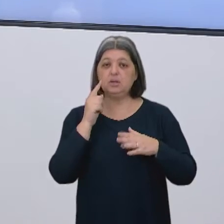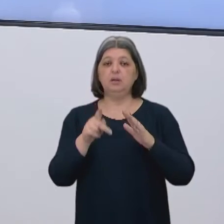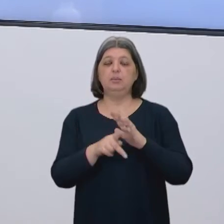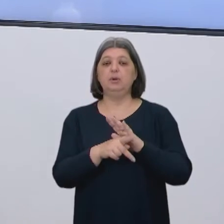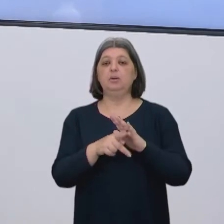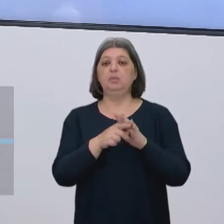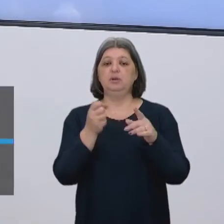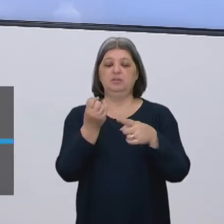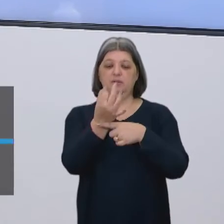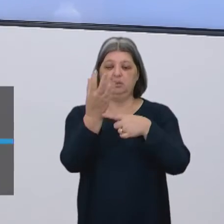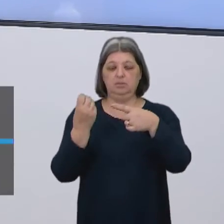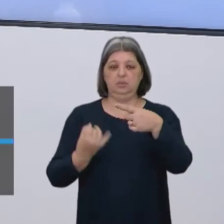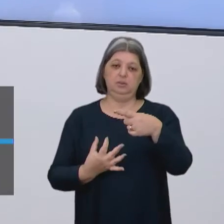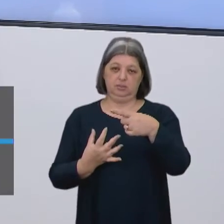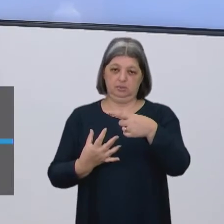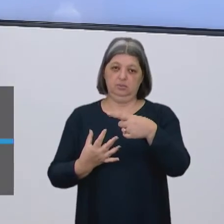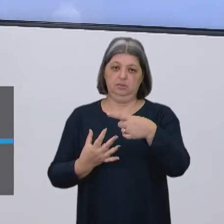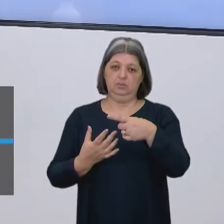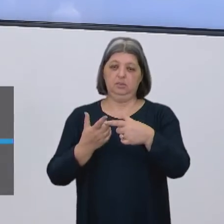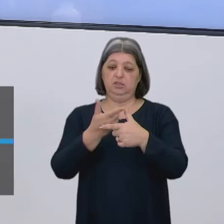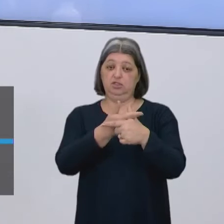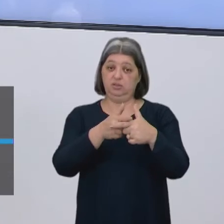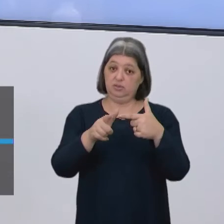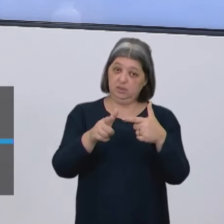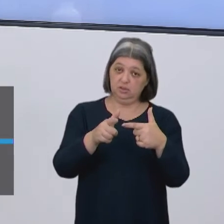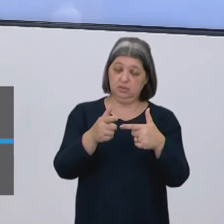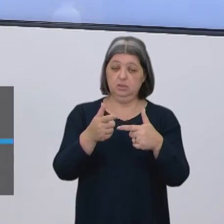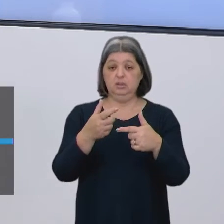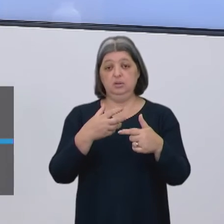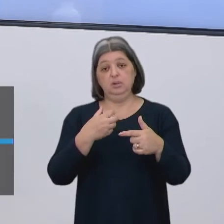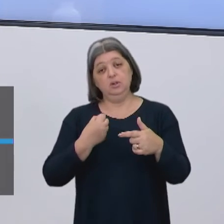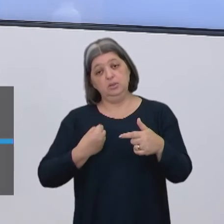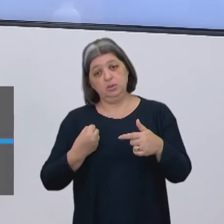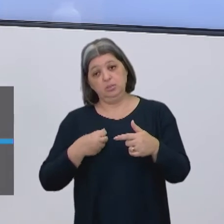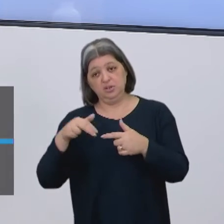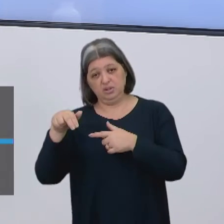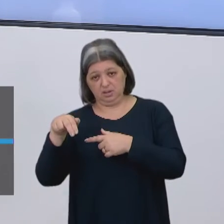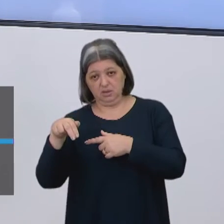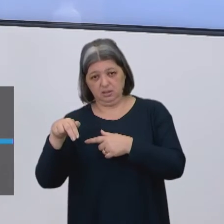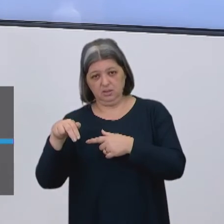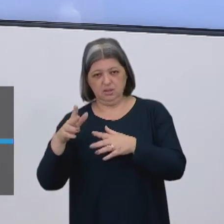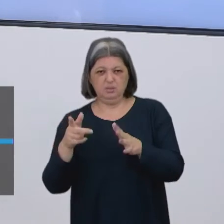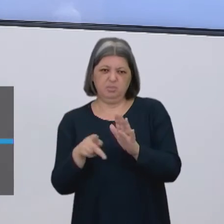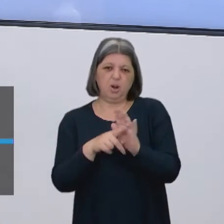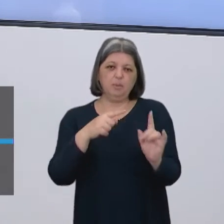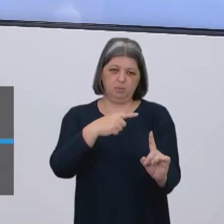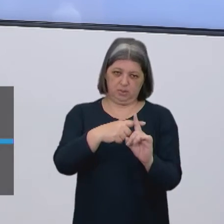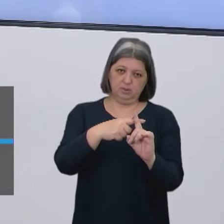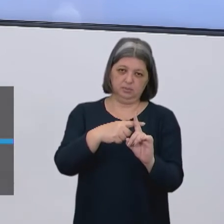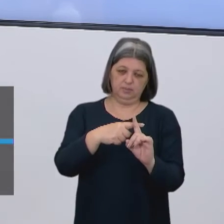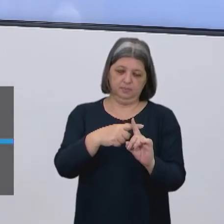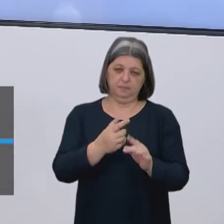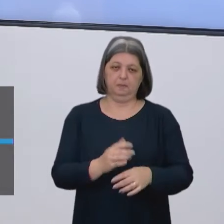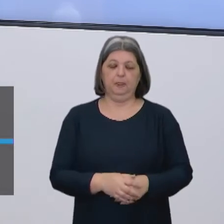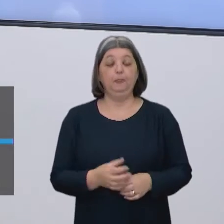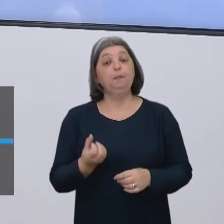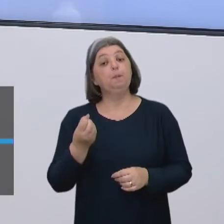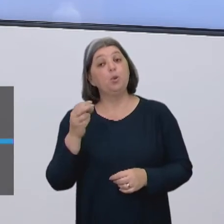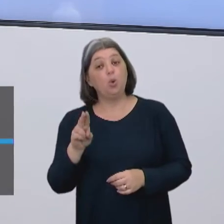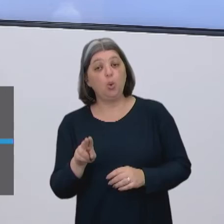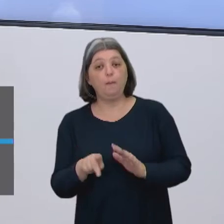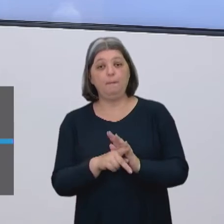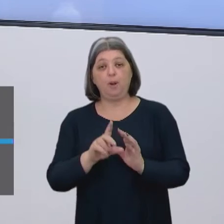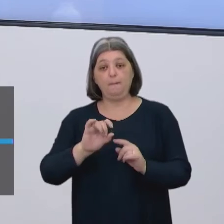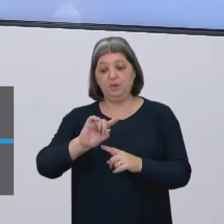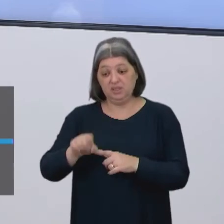quando eu dividir o de cima pelo de baixo, ou vai dar exato, número natural, pensando em número positivo, tá? Número natural, ou vai dar um decimal